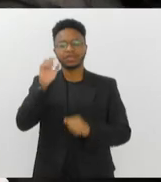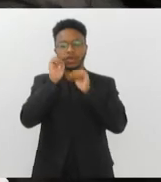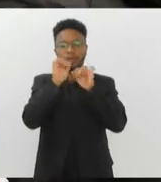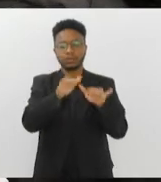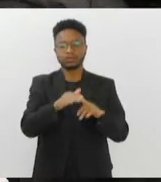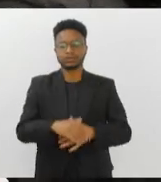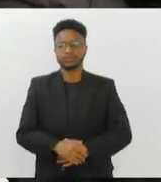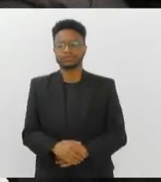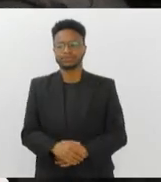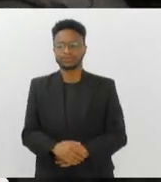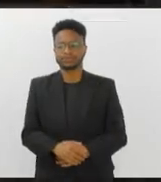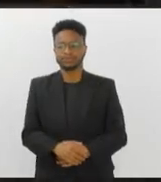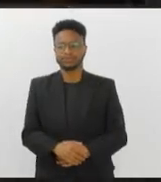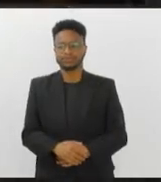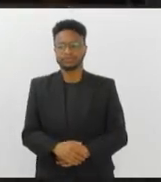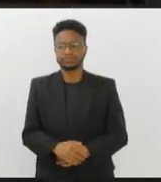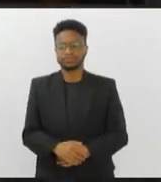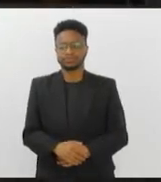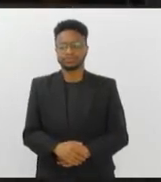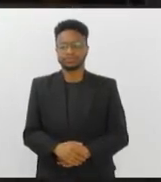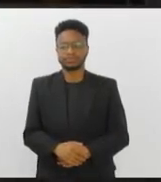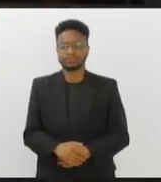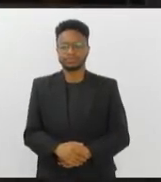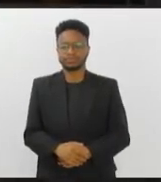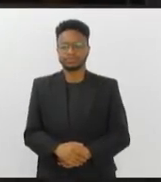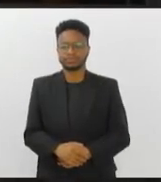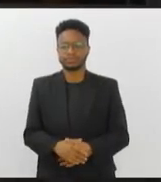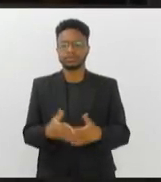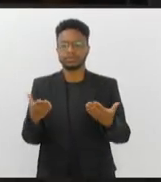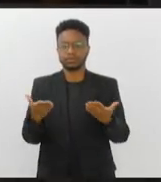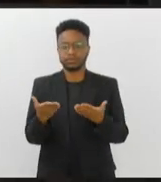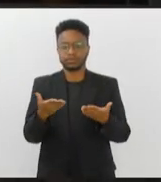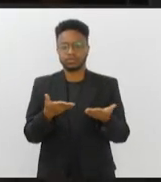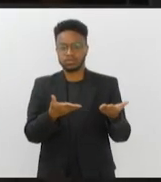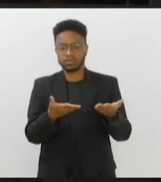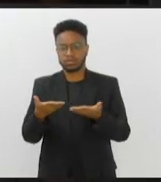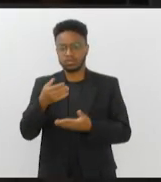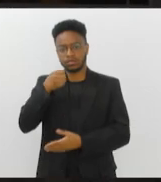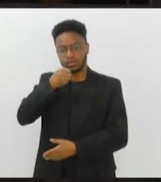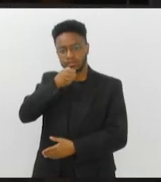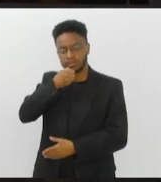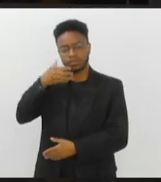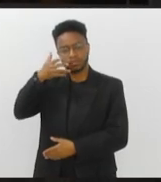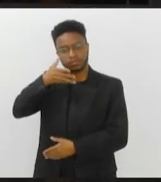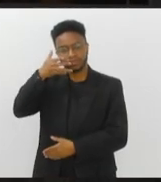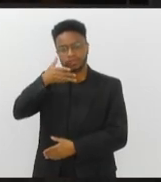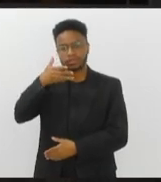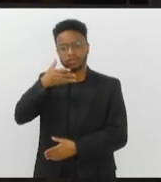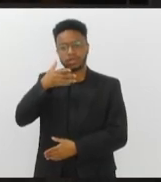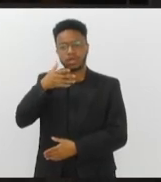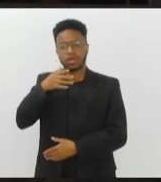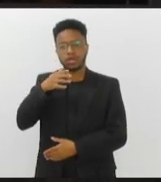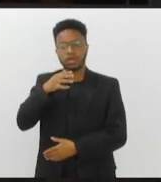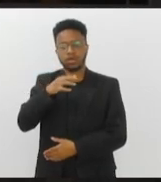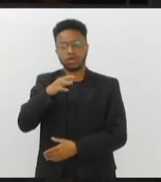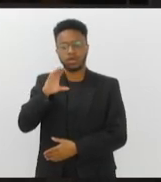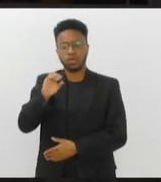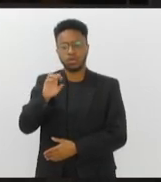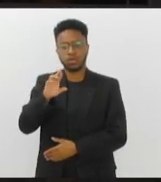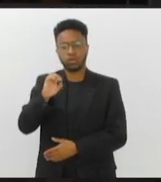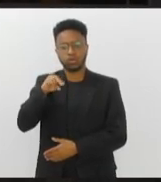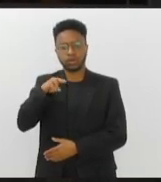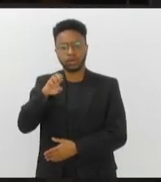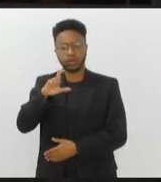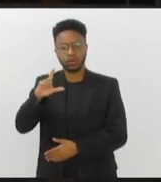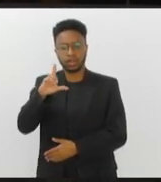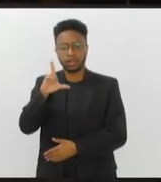abençoe. Próximo, gostaria de passar aqui a fala para o tenente-coronel Leonardo da